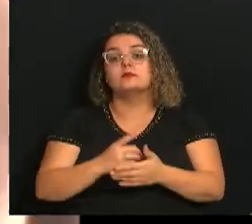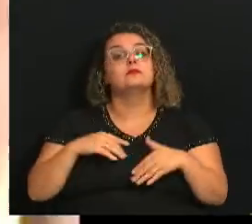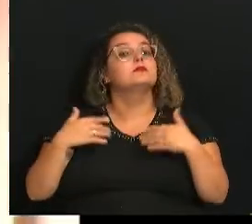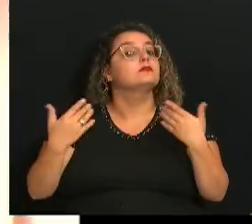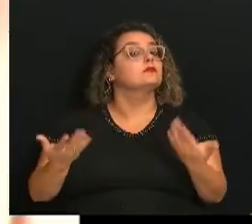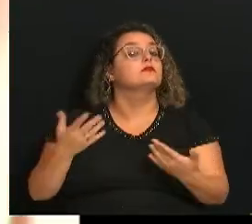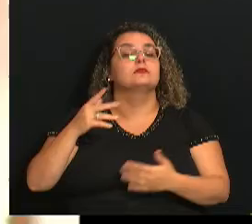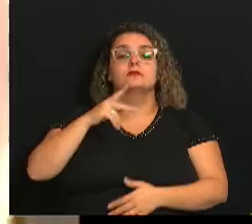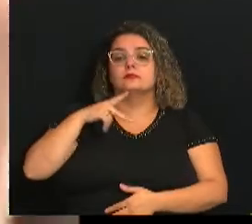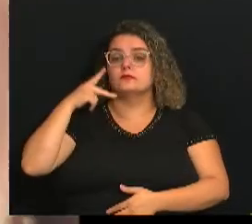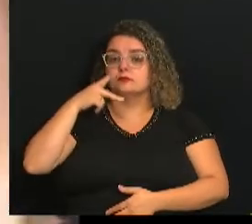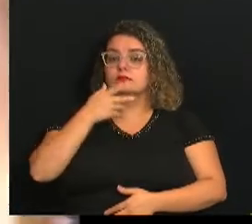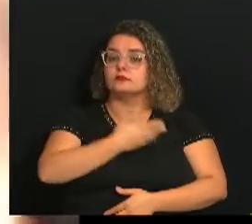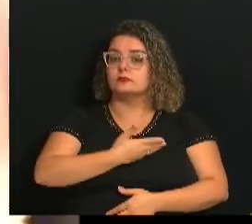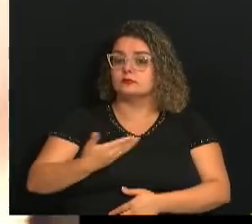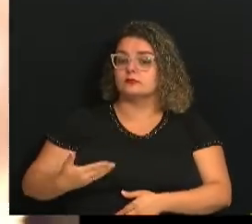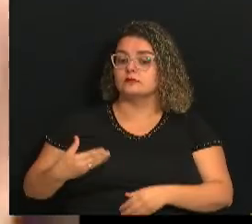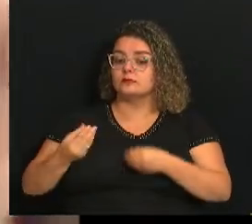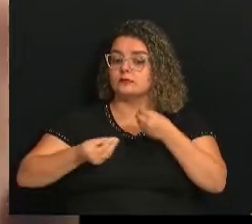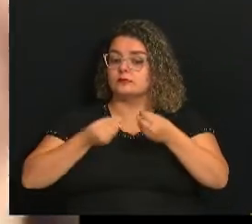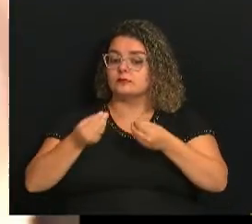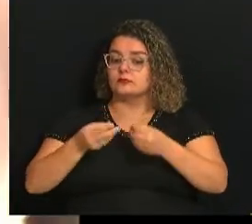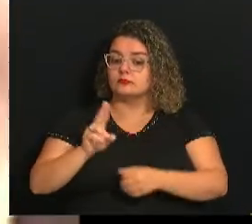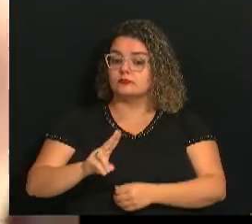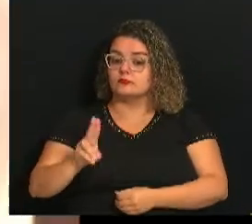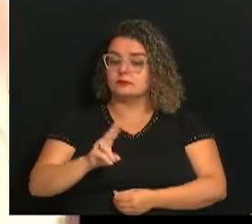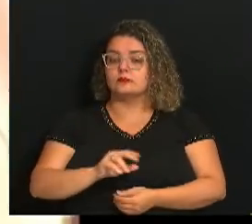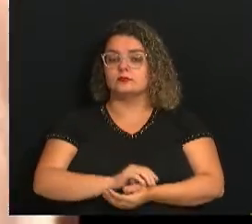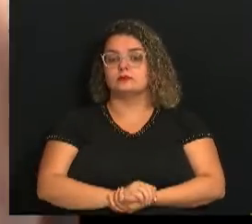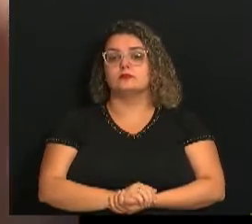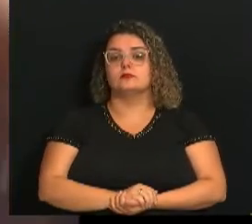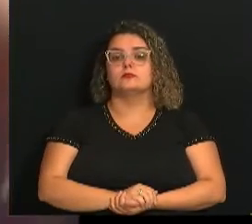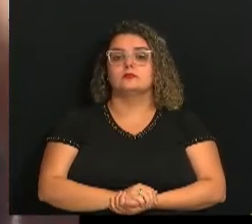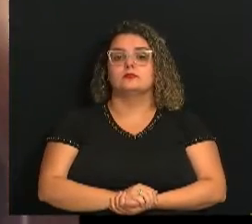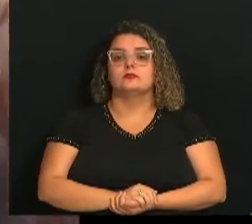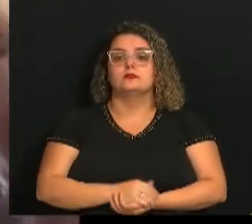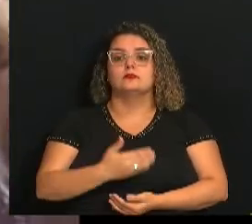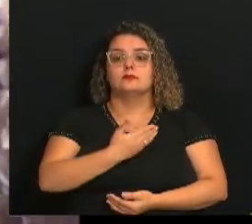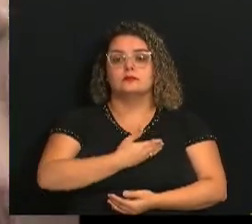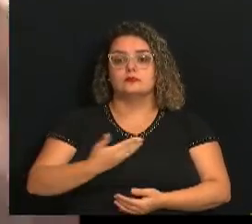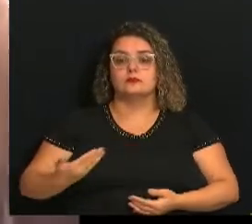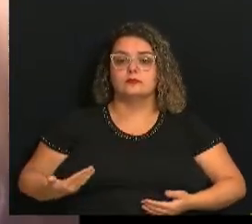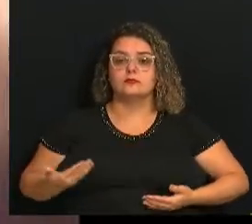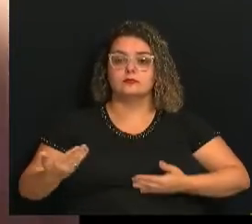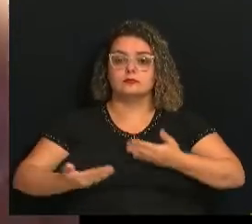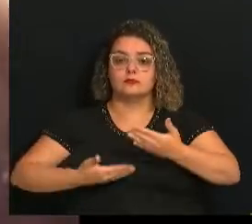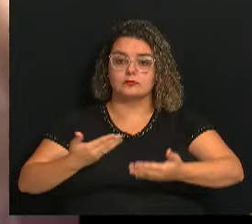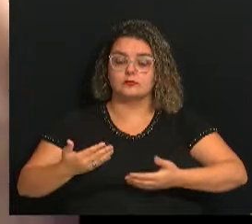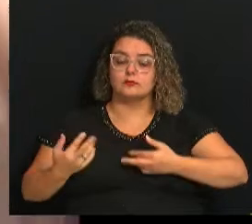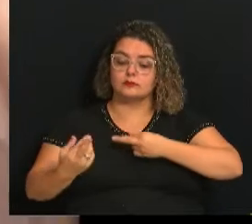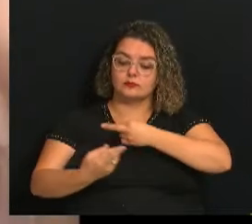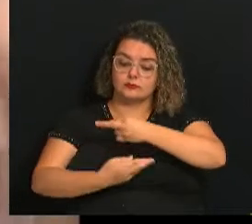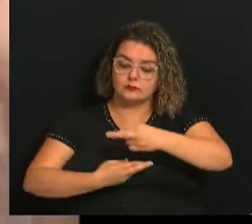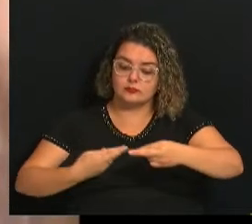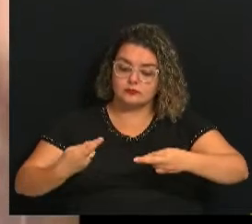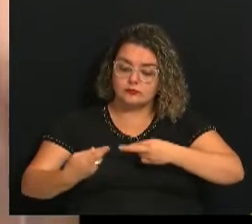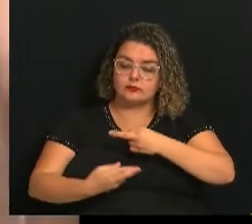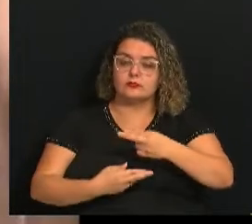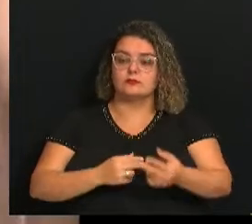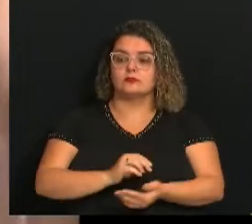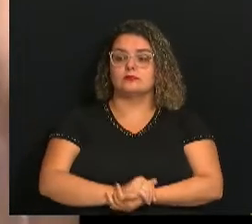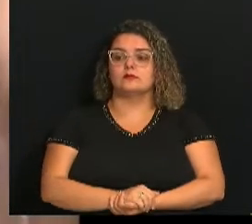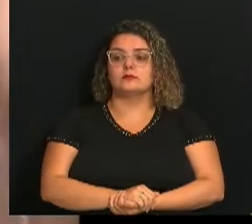e como elas serão implementadas. E o servidor público ele está nessa relação com